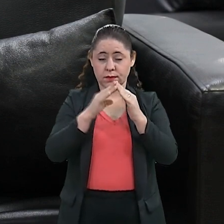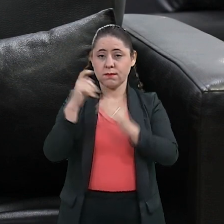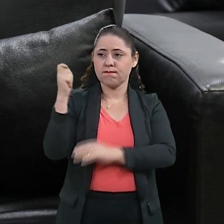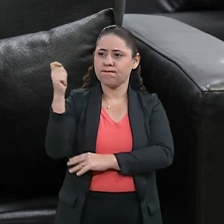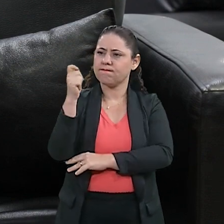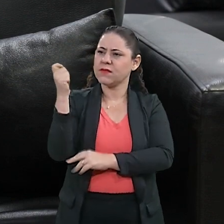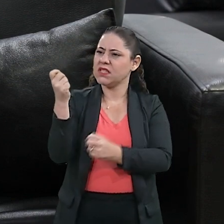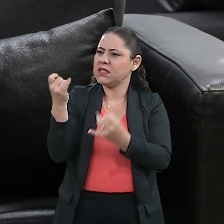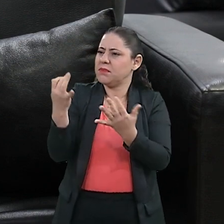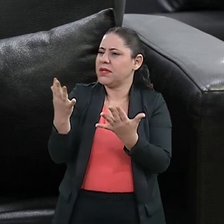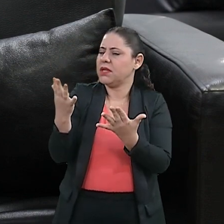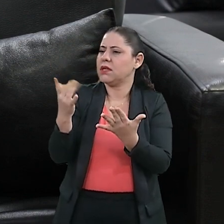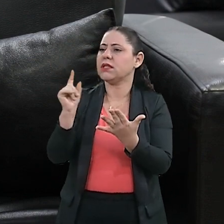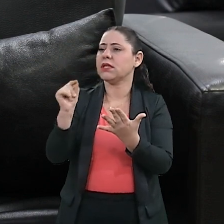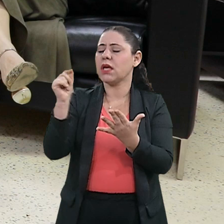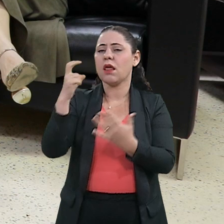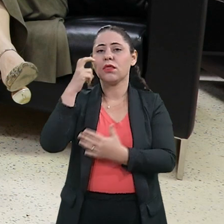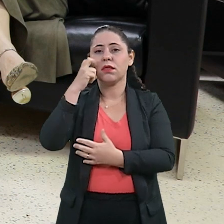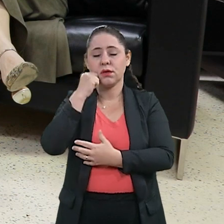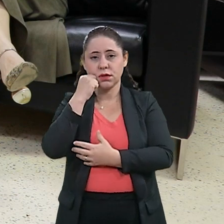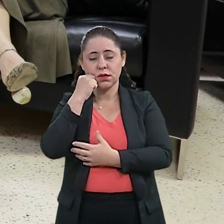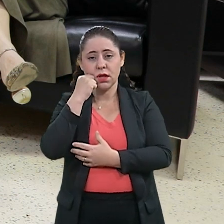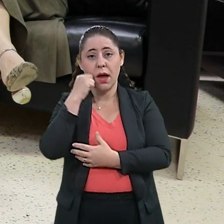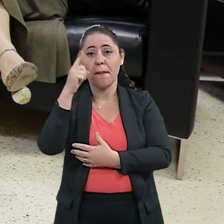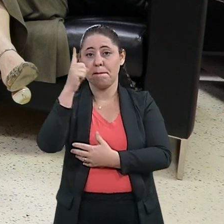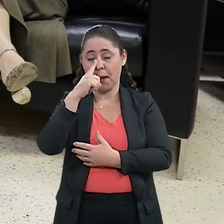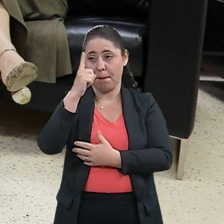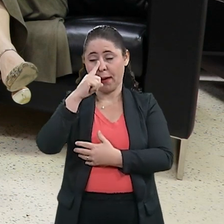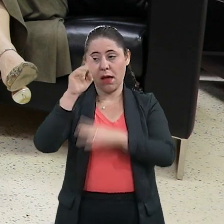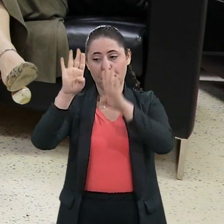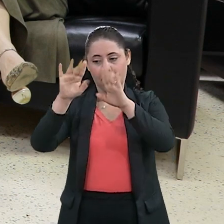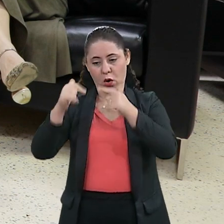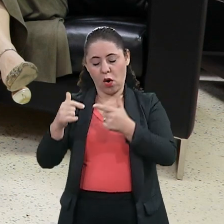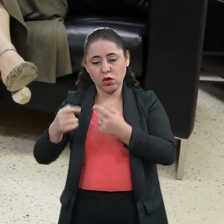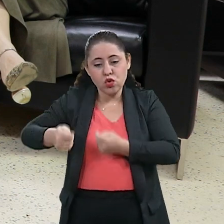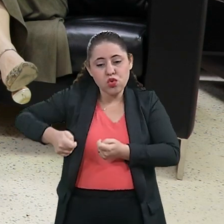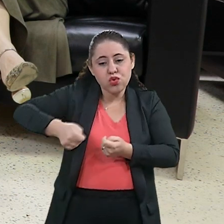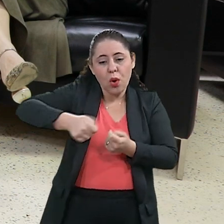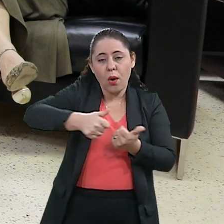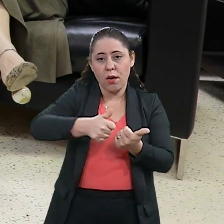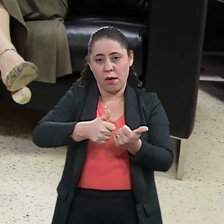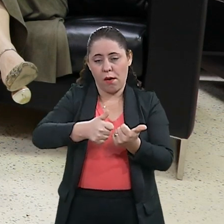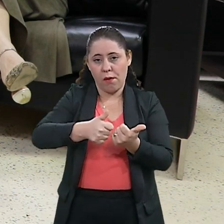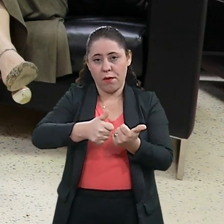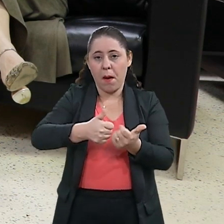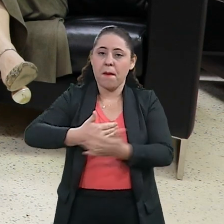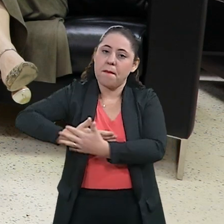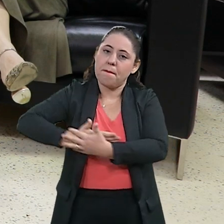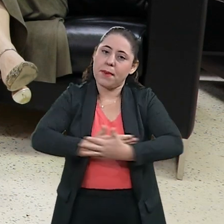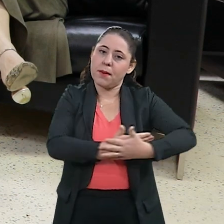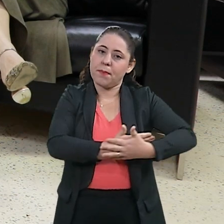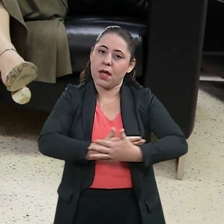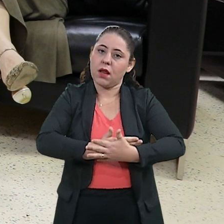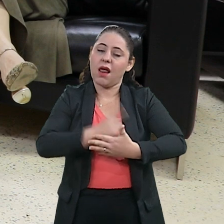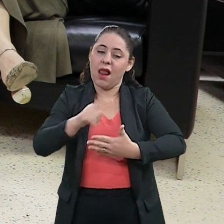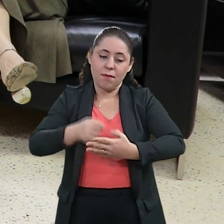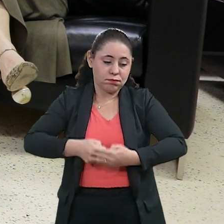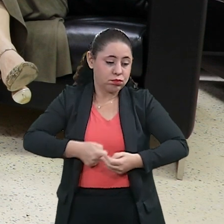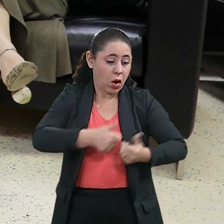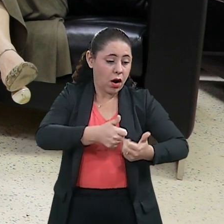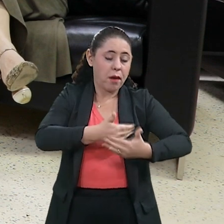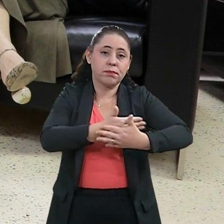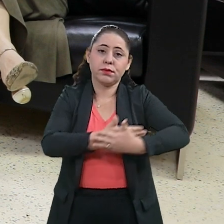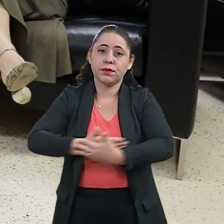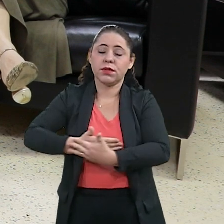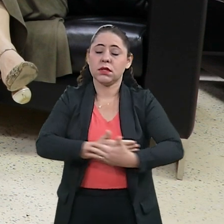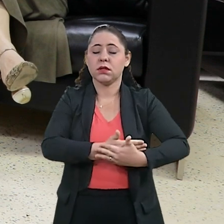Sul e ela contava que ela tinha sido, a mãe biológica entregou o bebê, ela